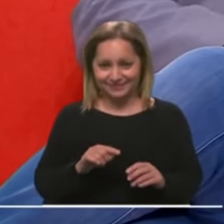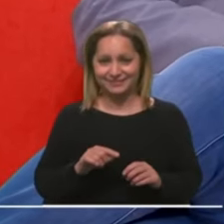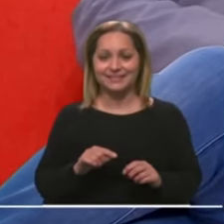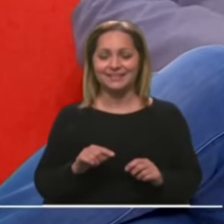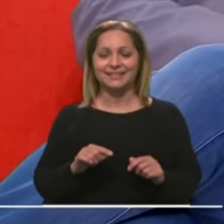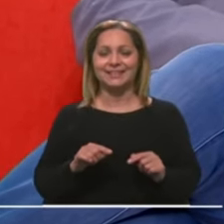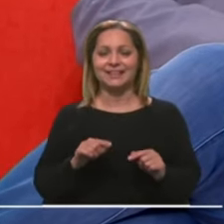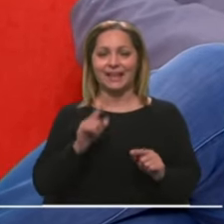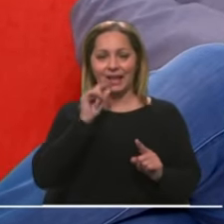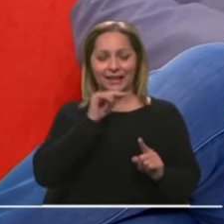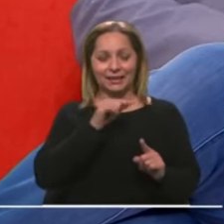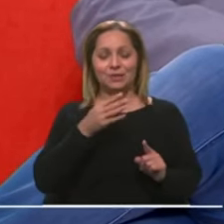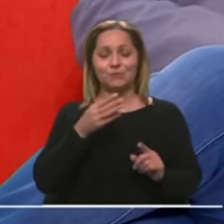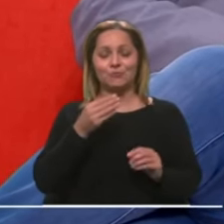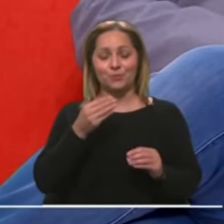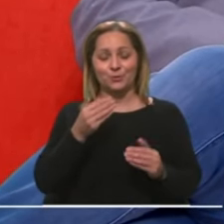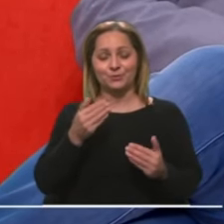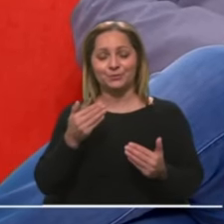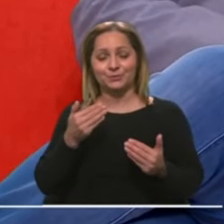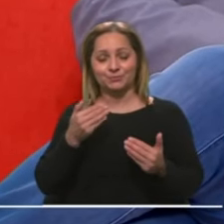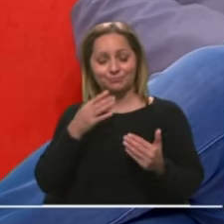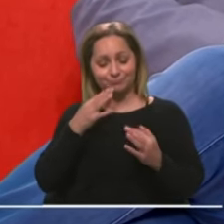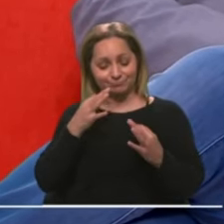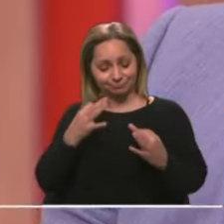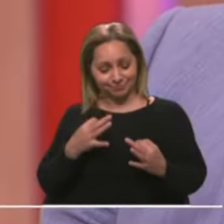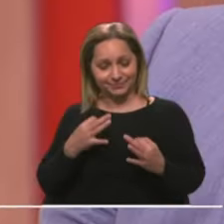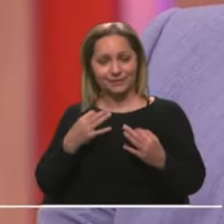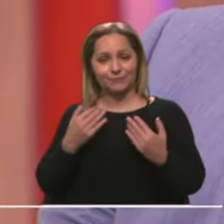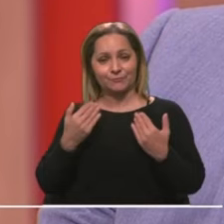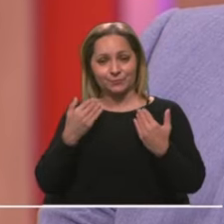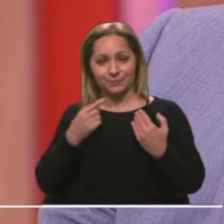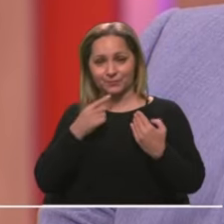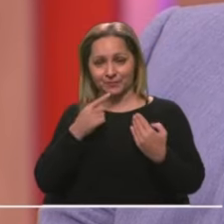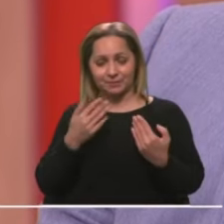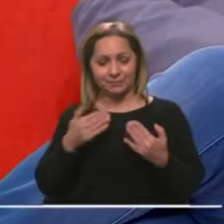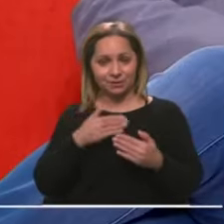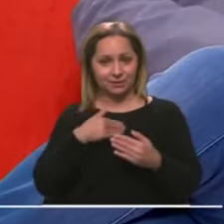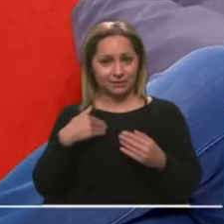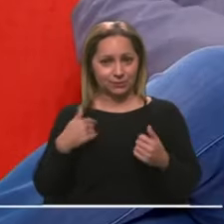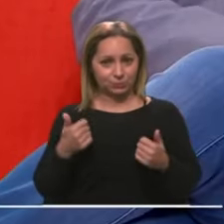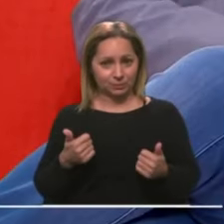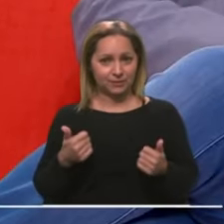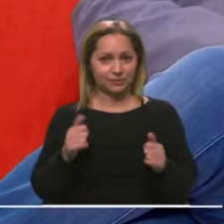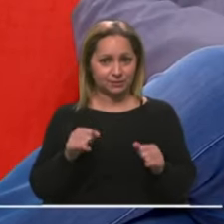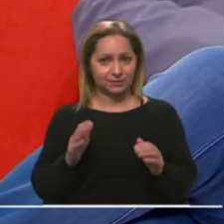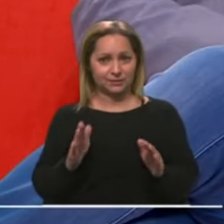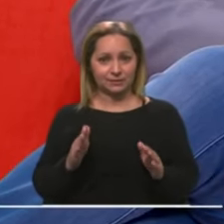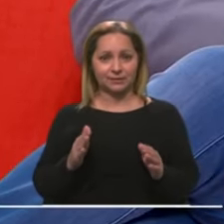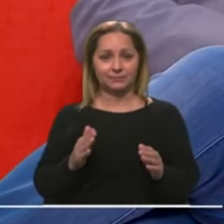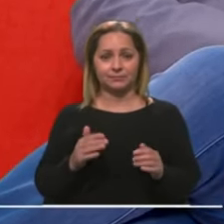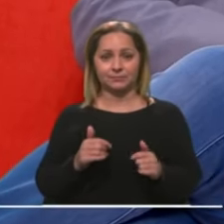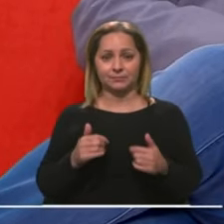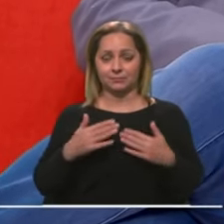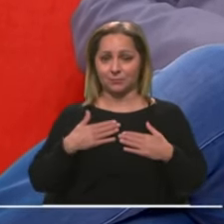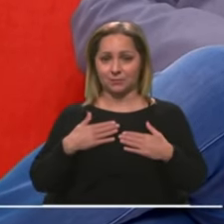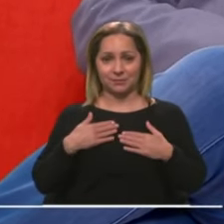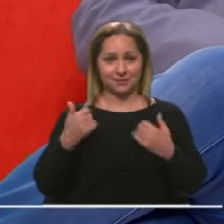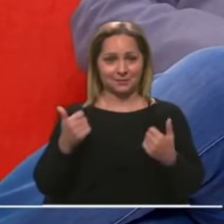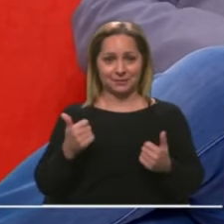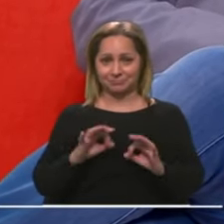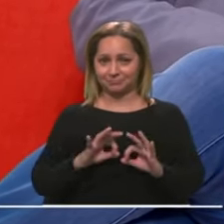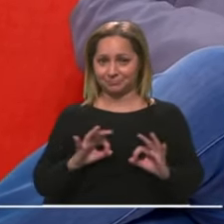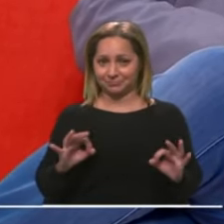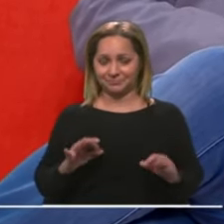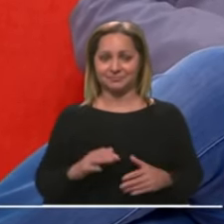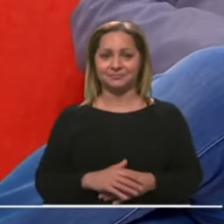Bruno foi muito transparente nesta matéria e mas tá tudo bem agora tá tá tudo bem da minha parte tá tudo Tá tudo bem